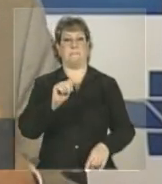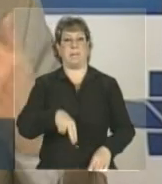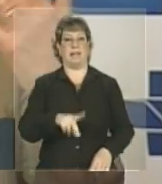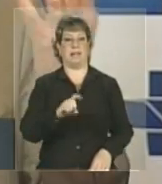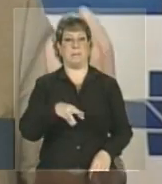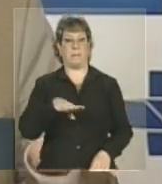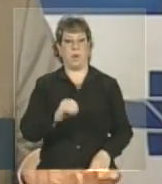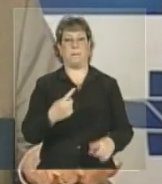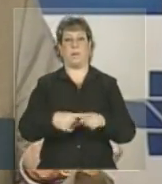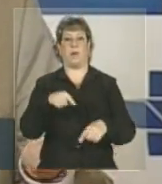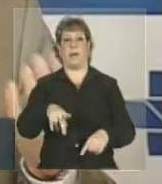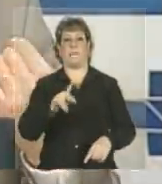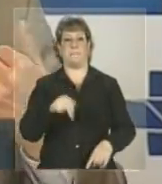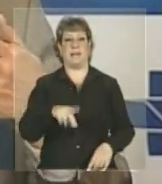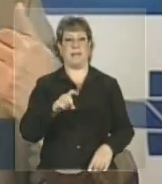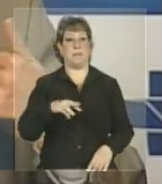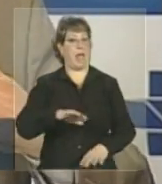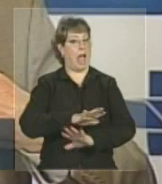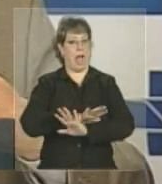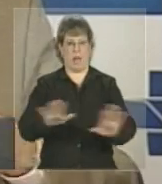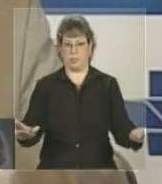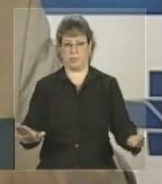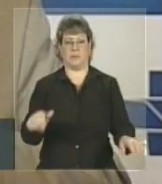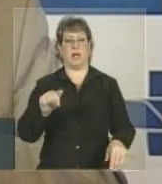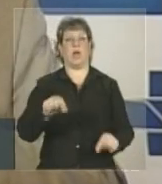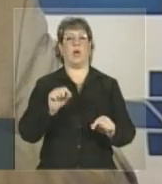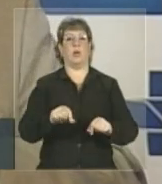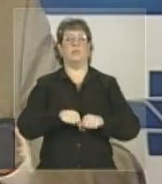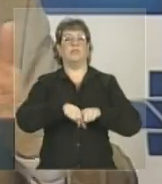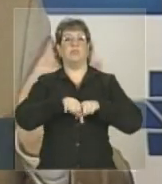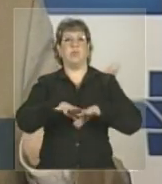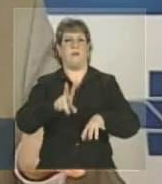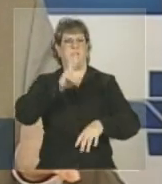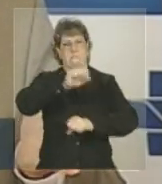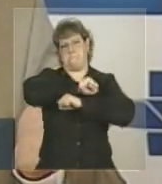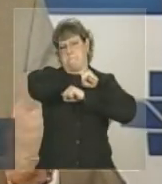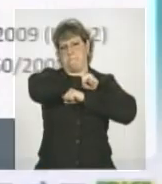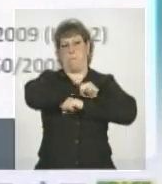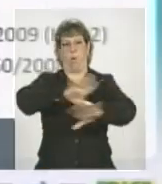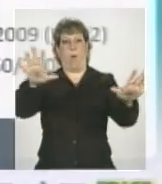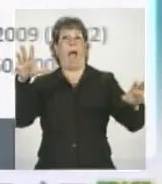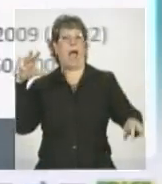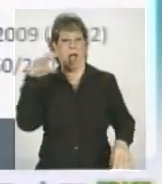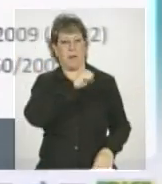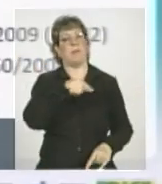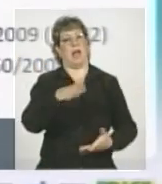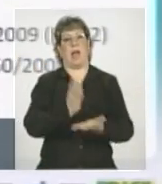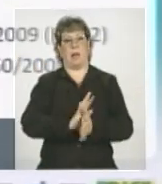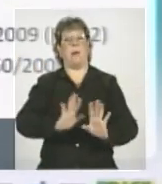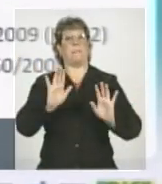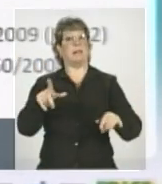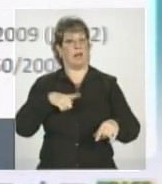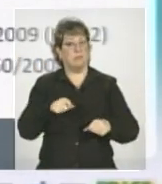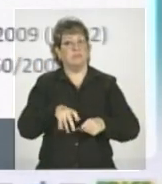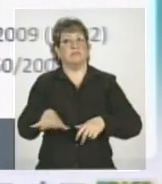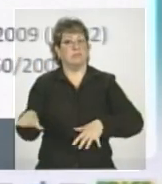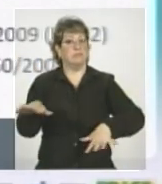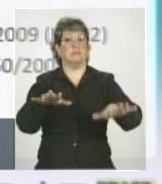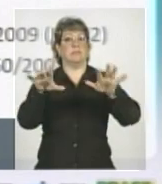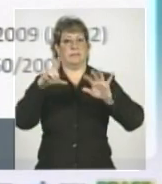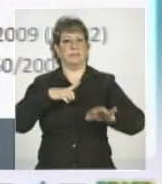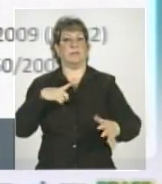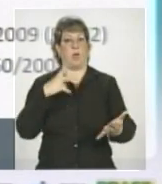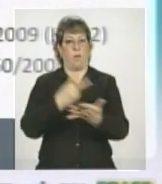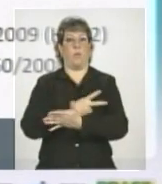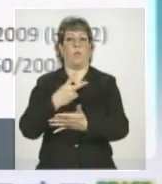a pandemia acabou. Né? A pandemia, que é aquela transmissão, vamos dizer assim, explosiva do vírus. Mas ele continua circulando em